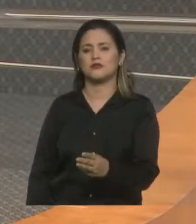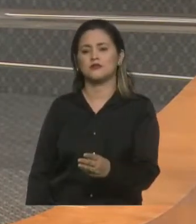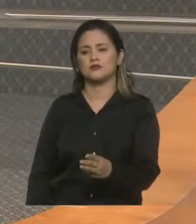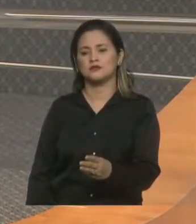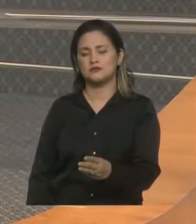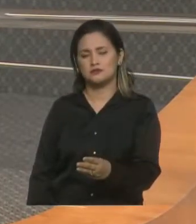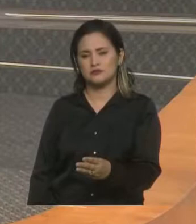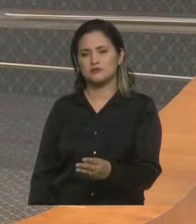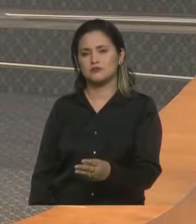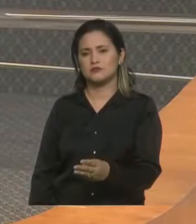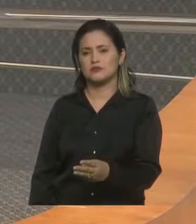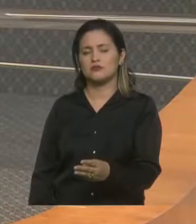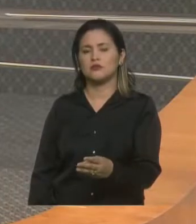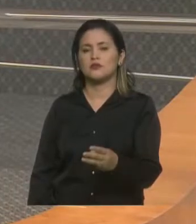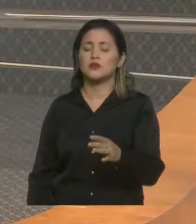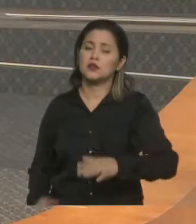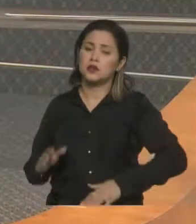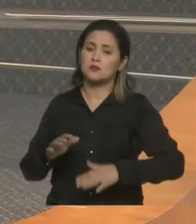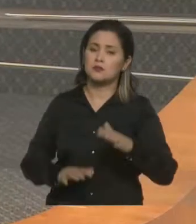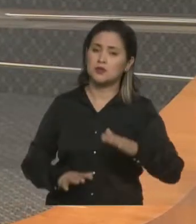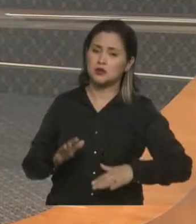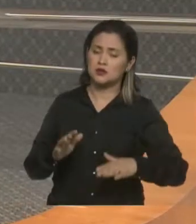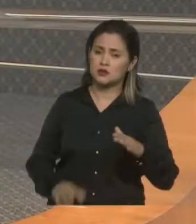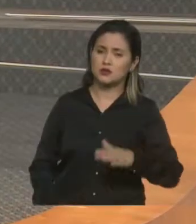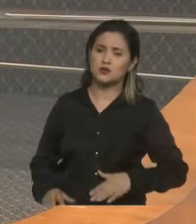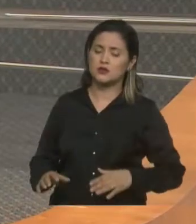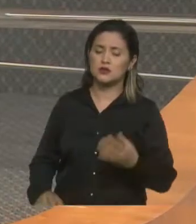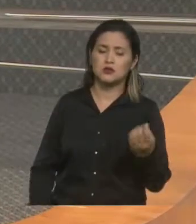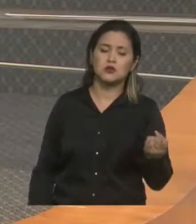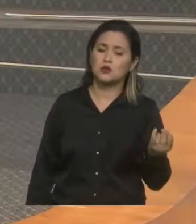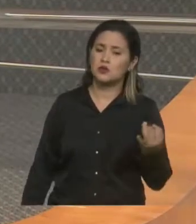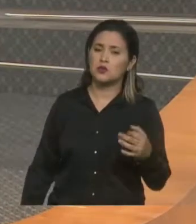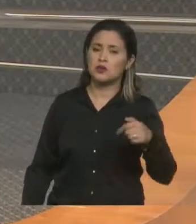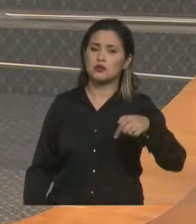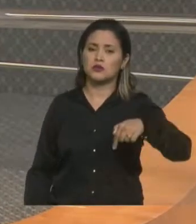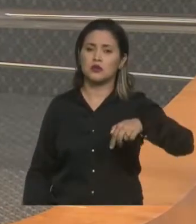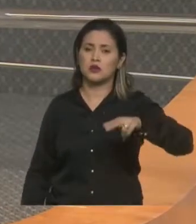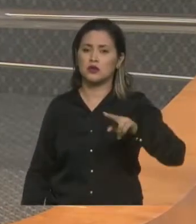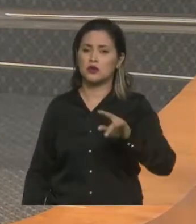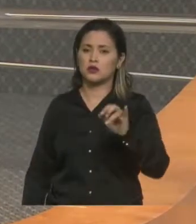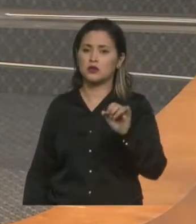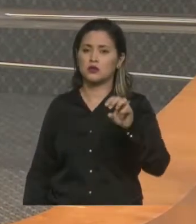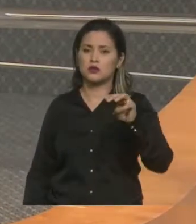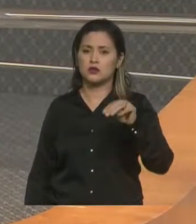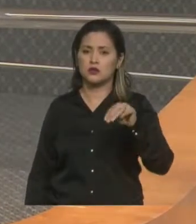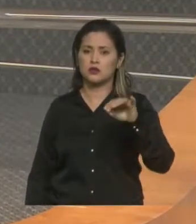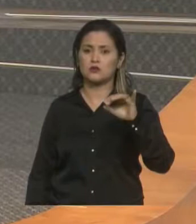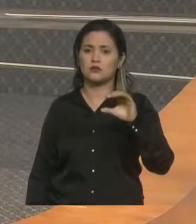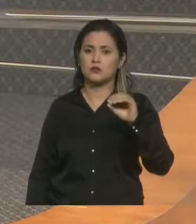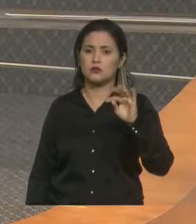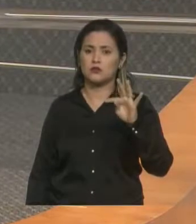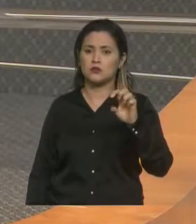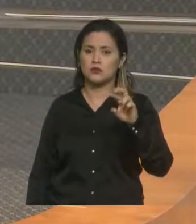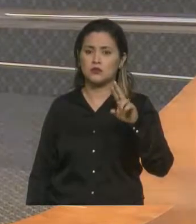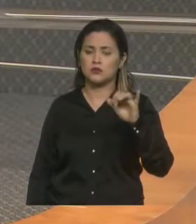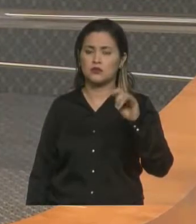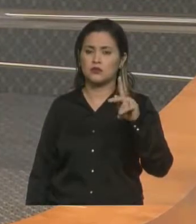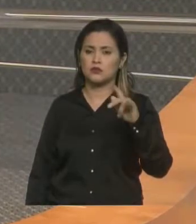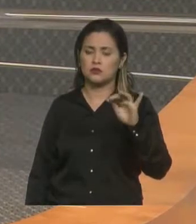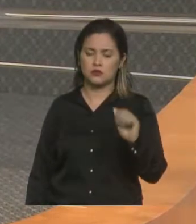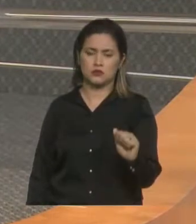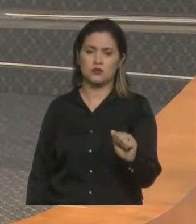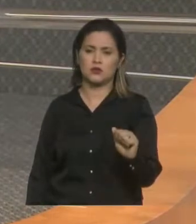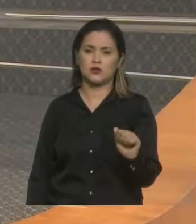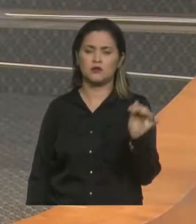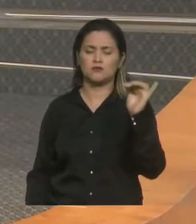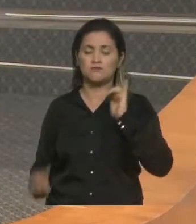com essas quimioterapias de altíssimo custo. Então, está sendo feita uma campanha de desinformação em cima